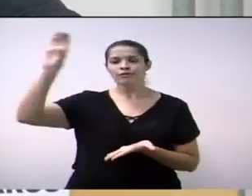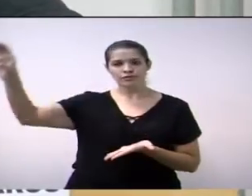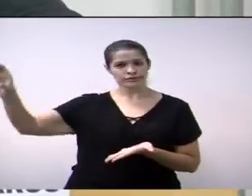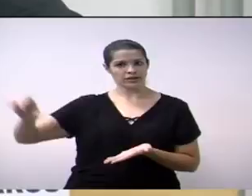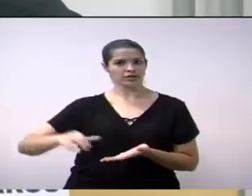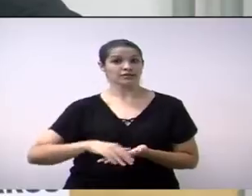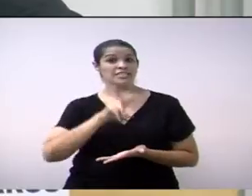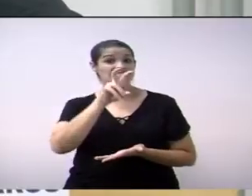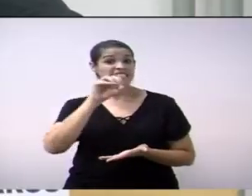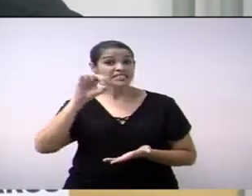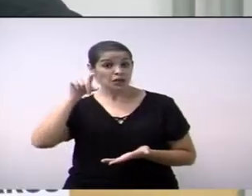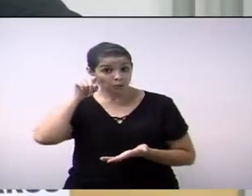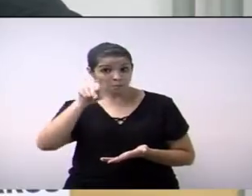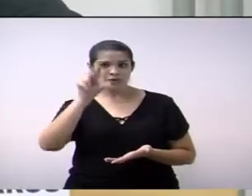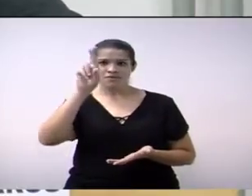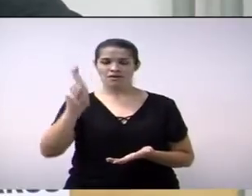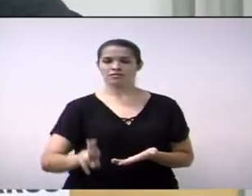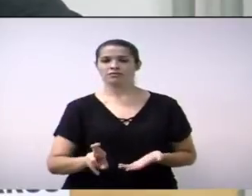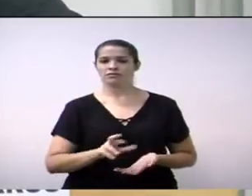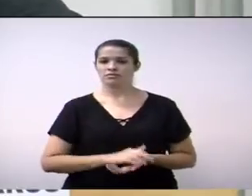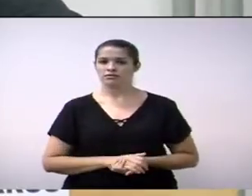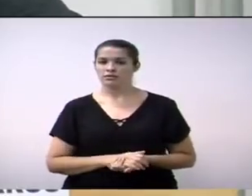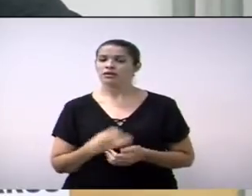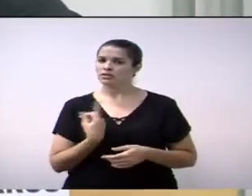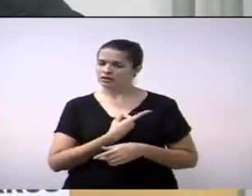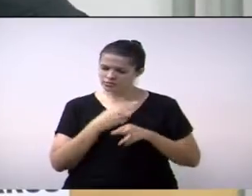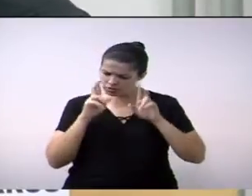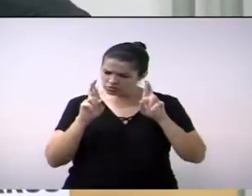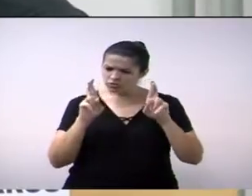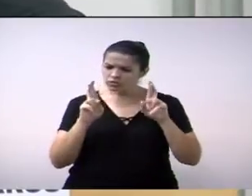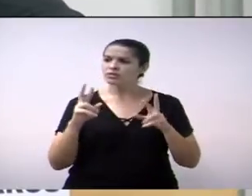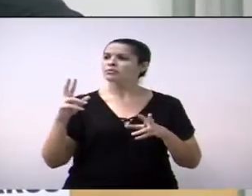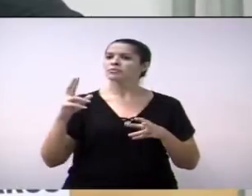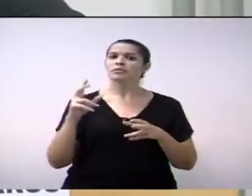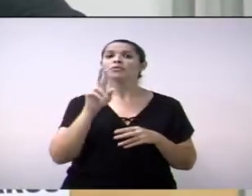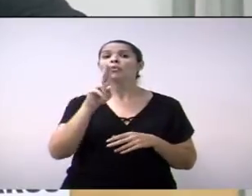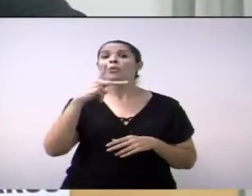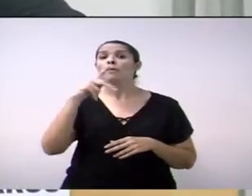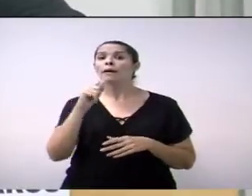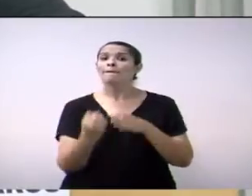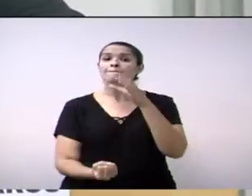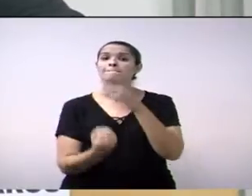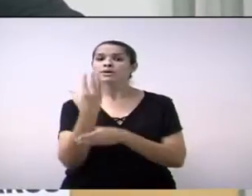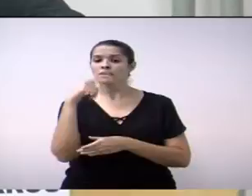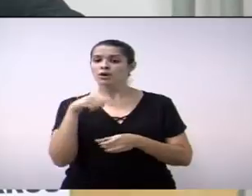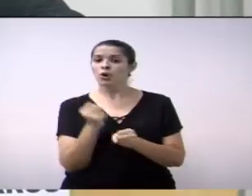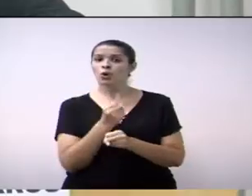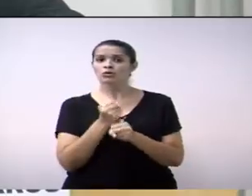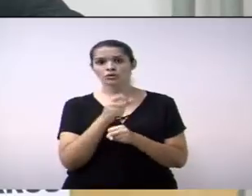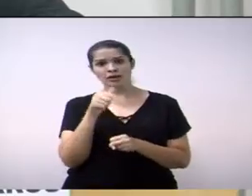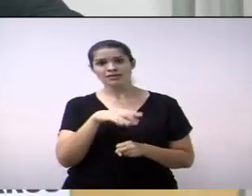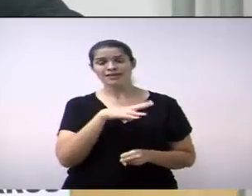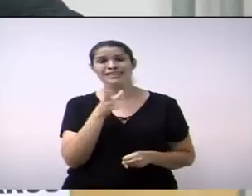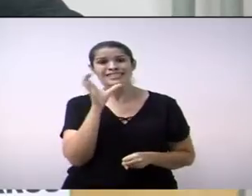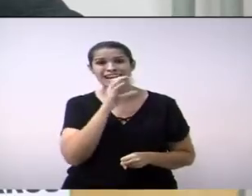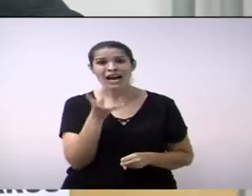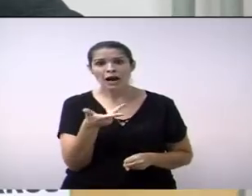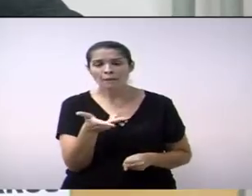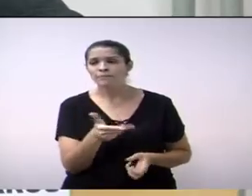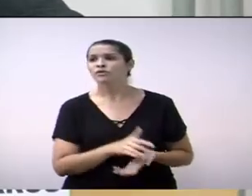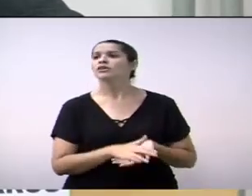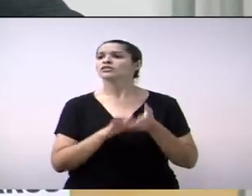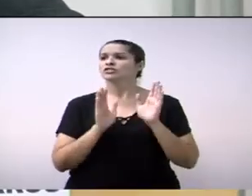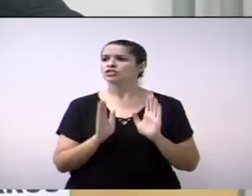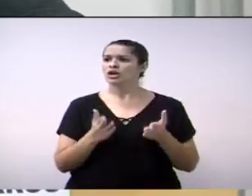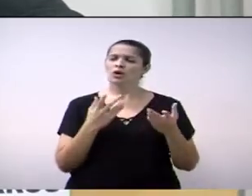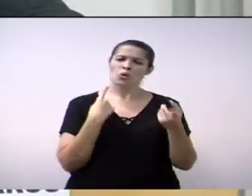conversar, dialogar, trazer as UPAs para a cidade. Eu acho que vai ser importante na minha visão. Nós já conversamos com o secretário, chefe de gabinete,